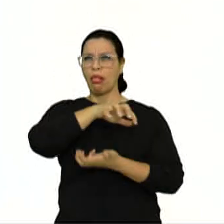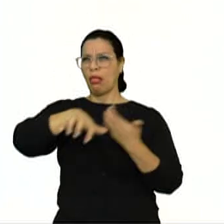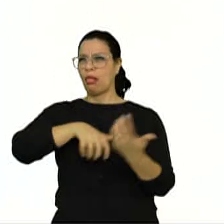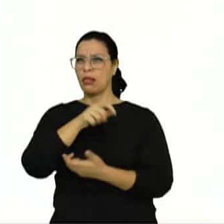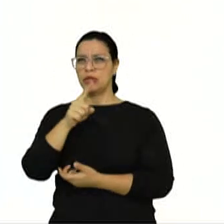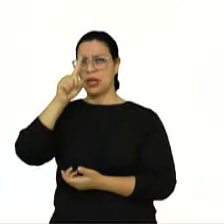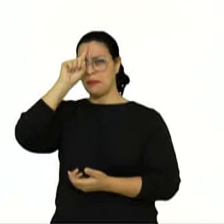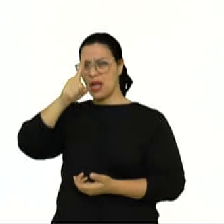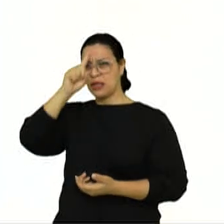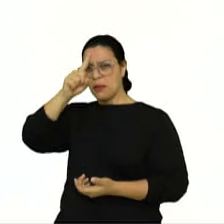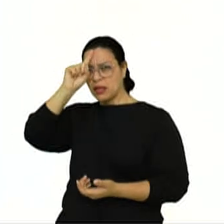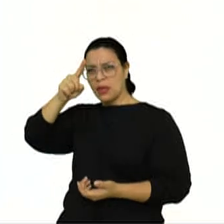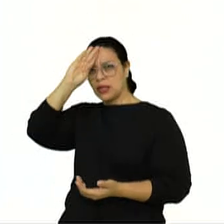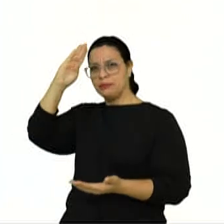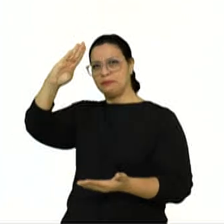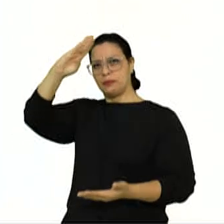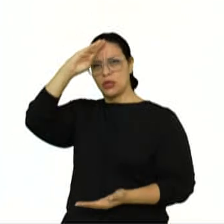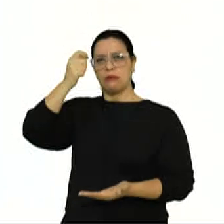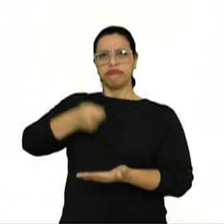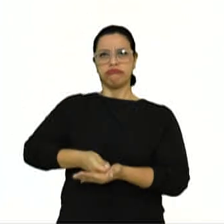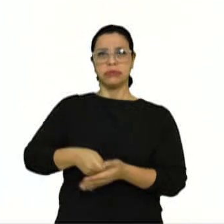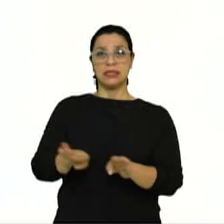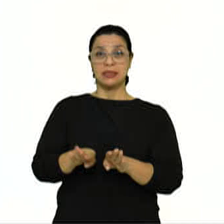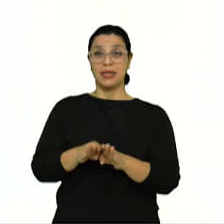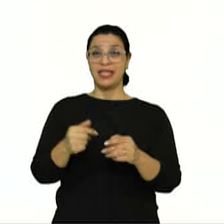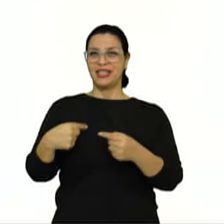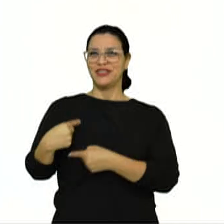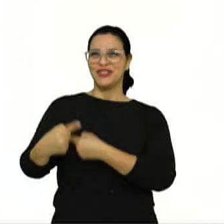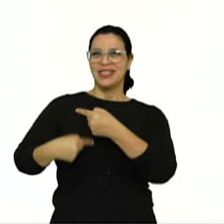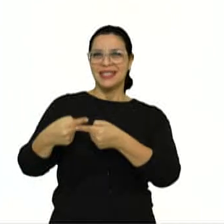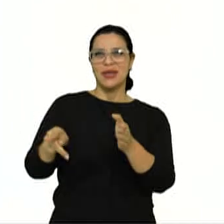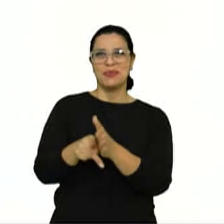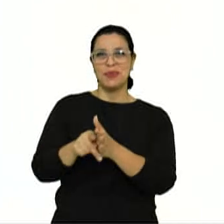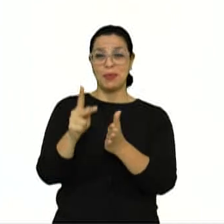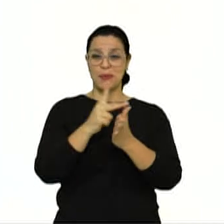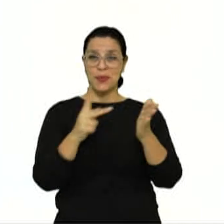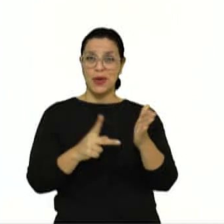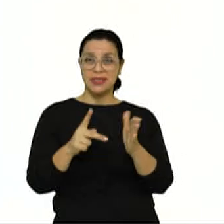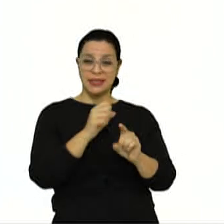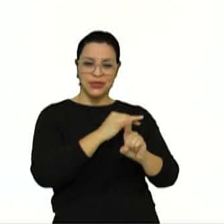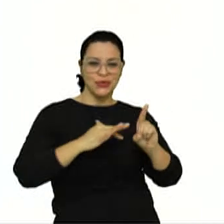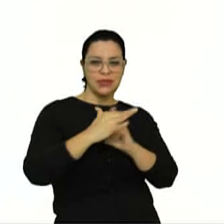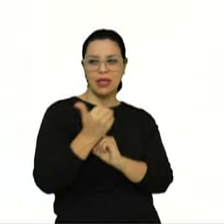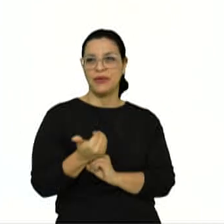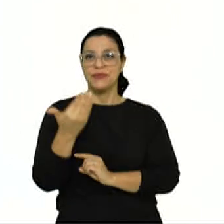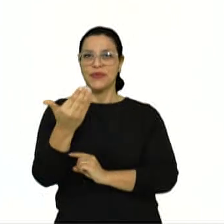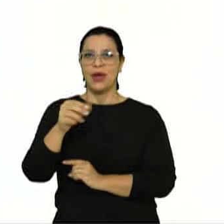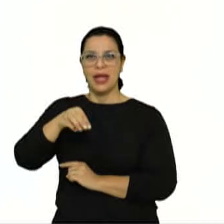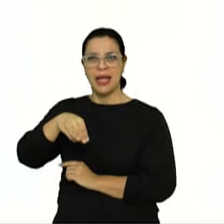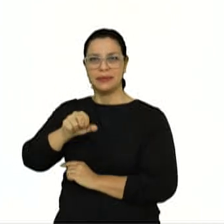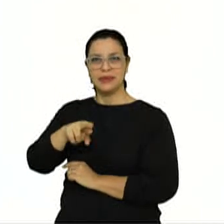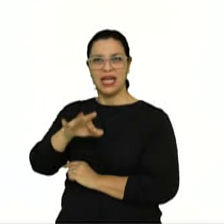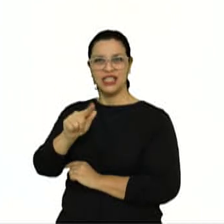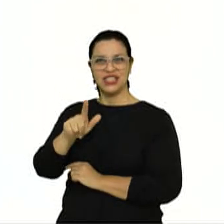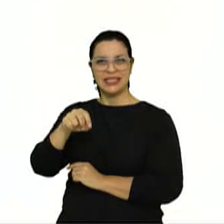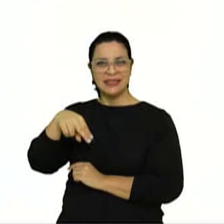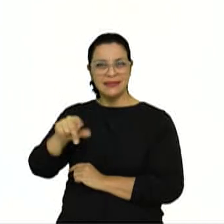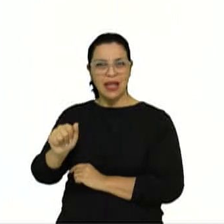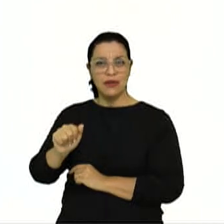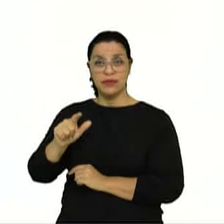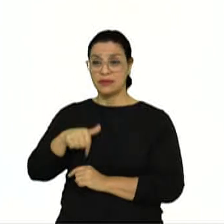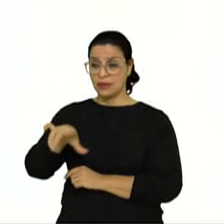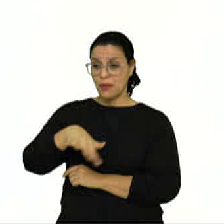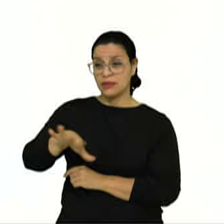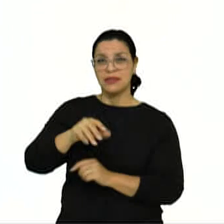turbulência da ditadura militar. Vimos a geração mimeógrafa, ou então poesia marginal, cujo lema era seja marginal, seja